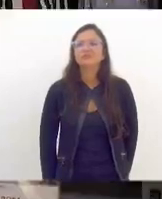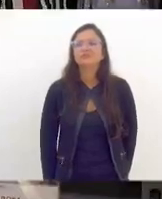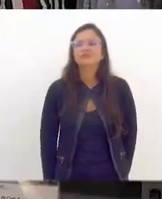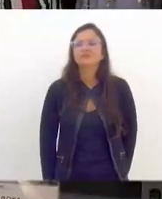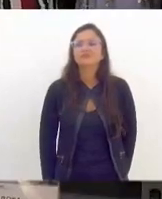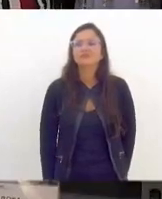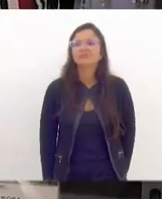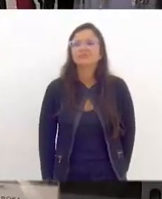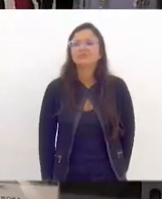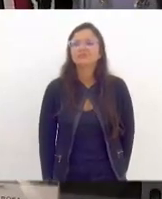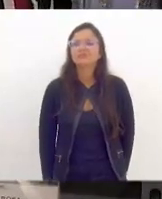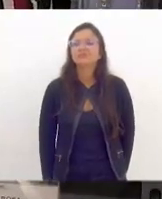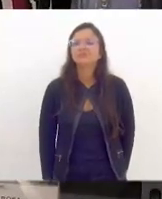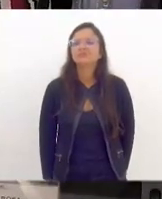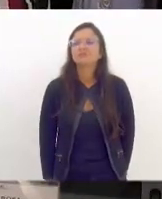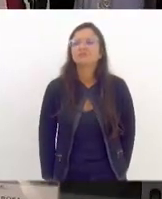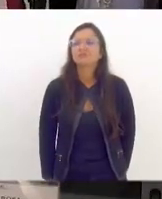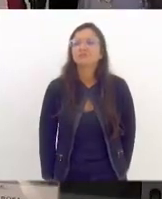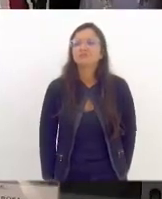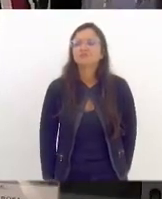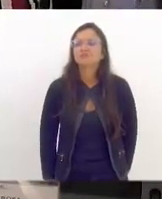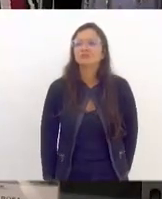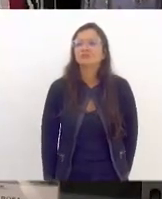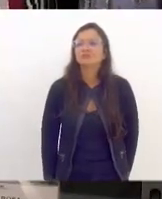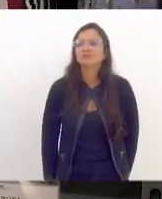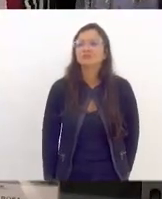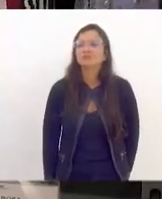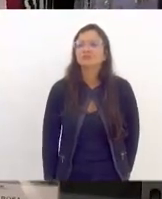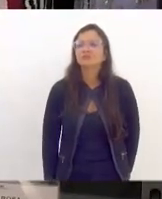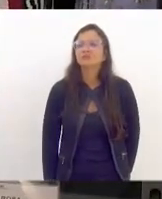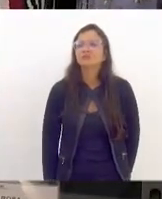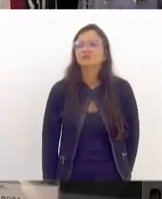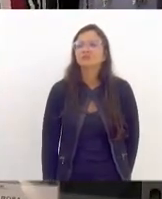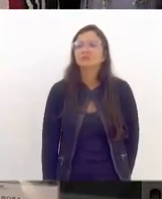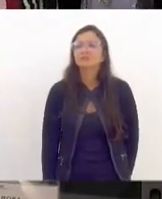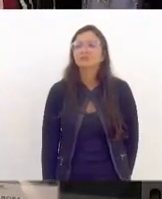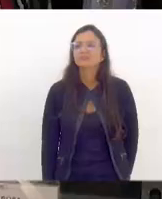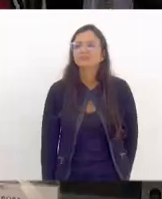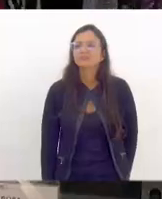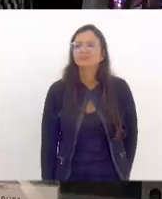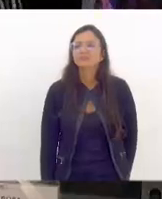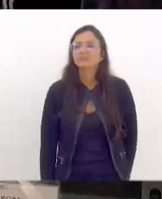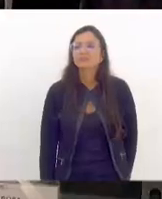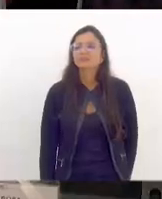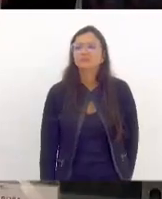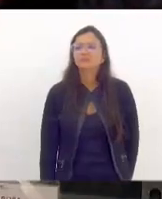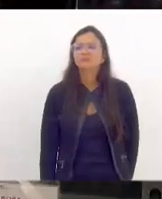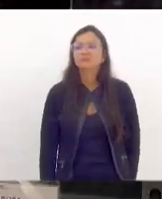ver se passa uma beleza dessa assim gente menina junta todo mundo